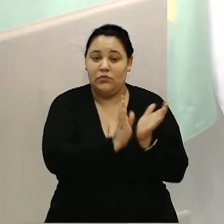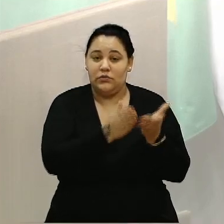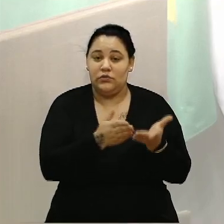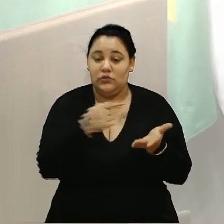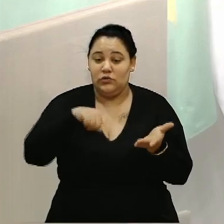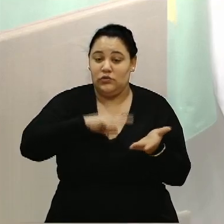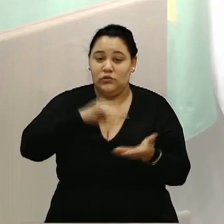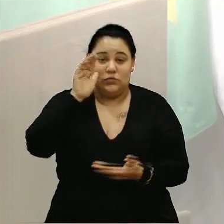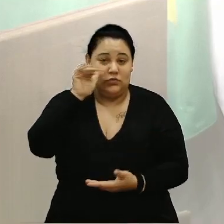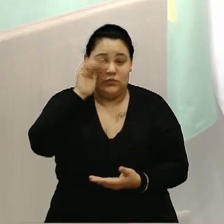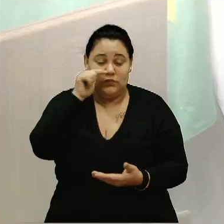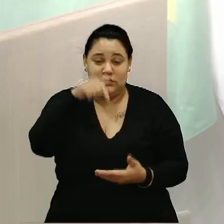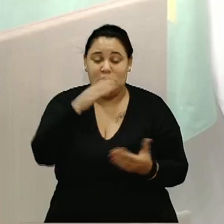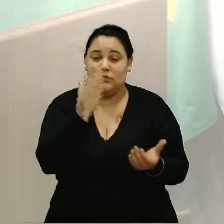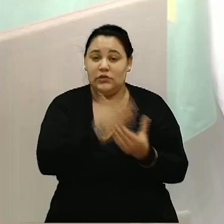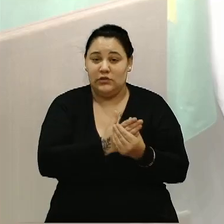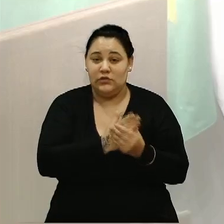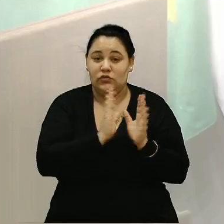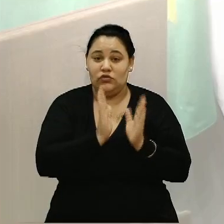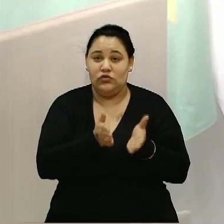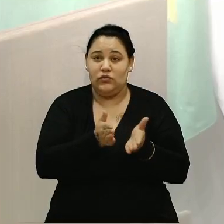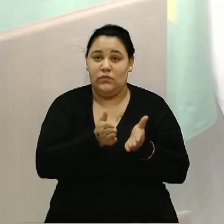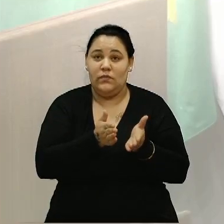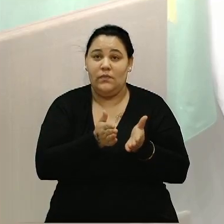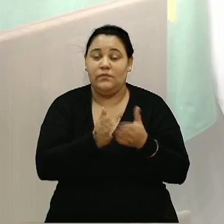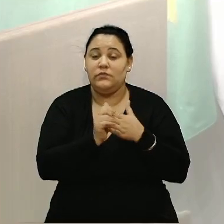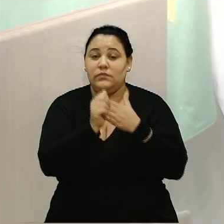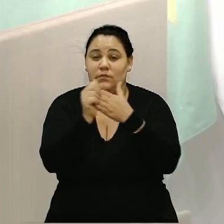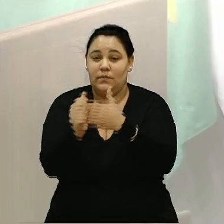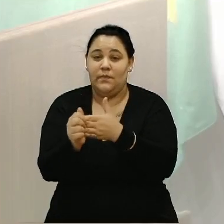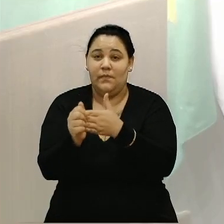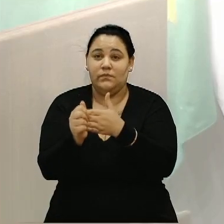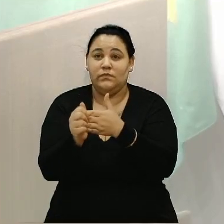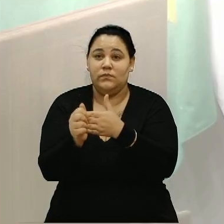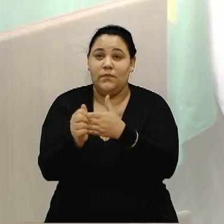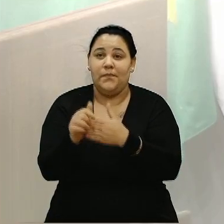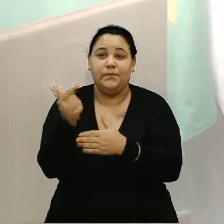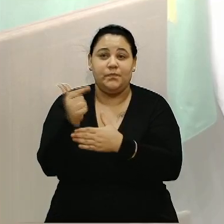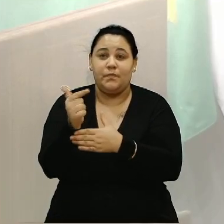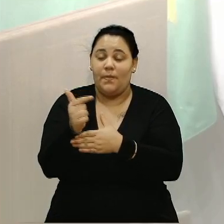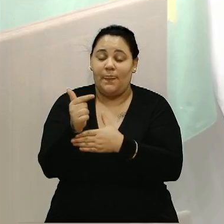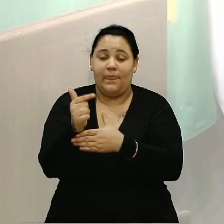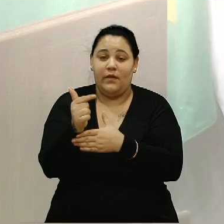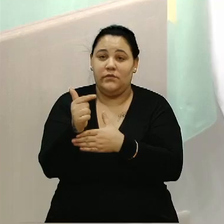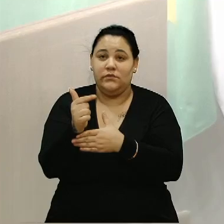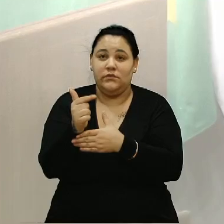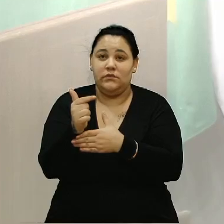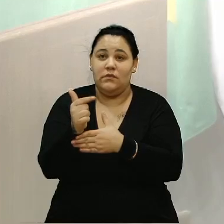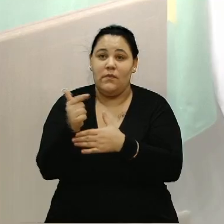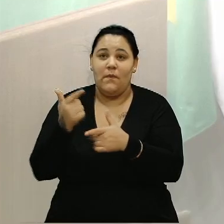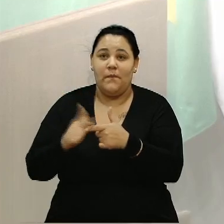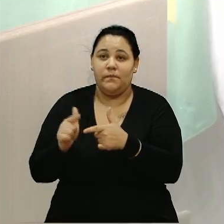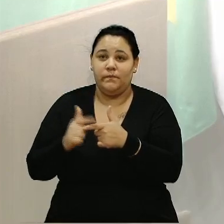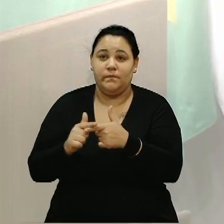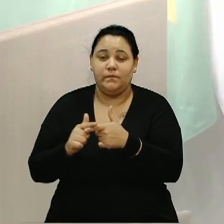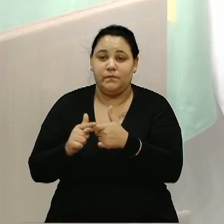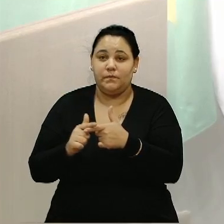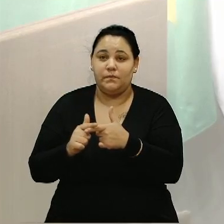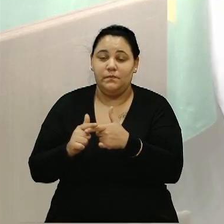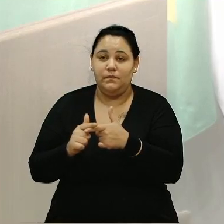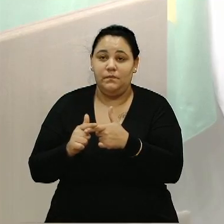presente processo está devidamente instruído, não havendo quaisquer óbices a seu trâmite